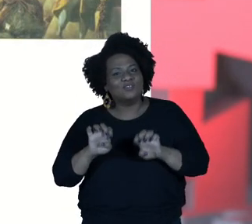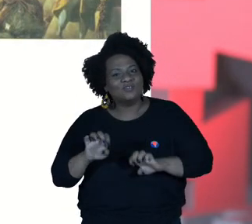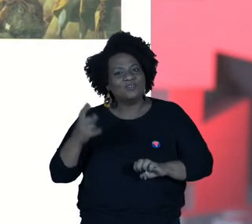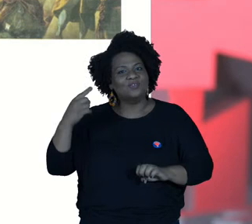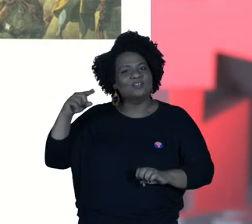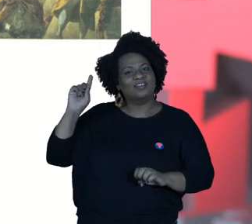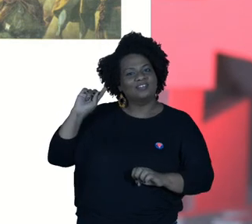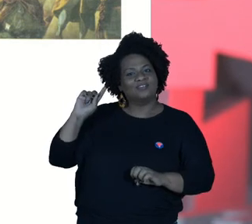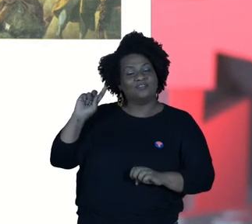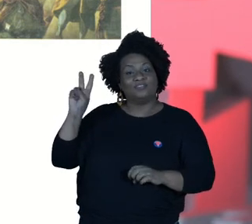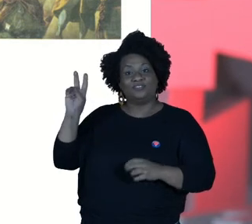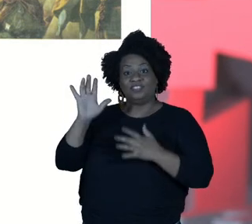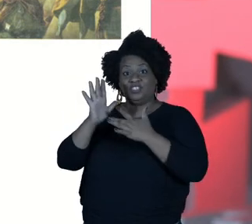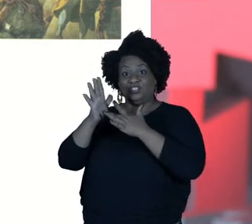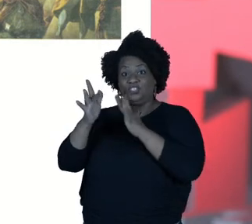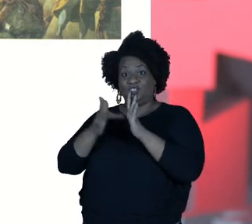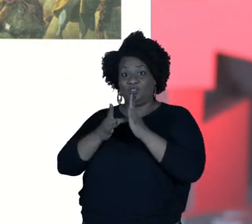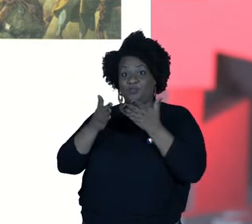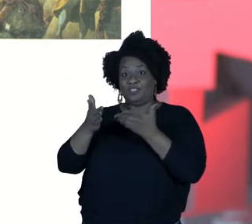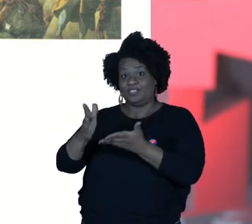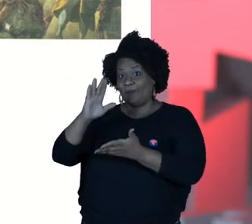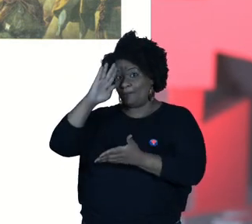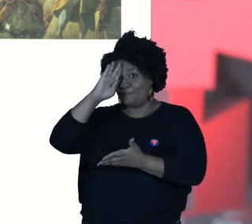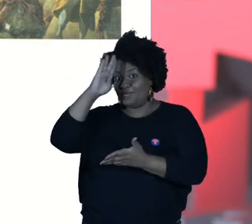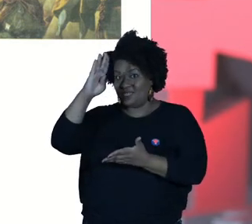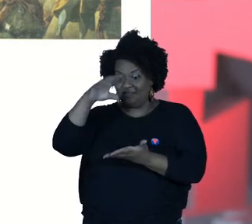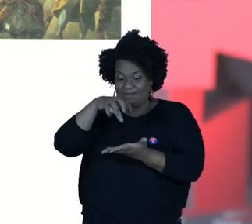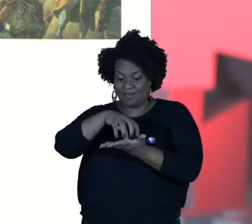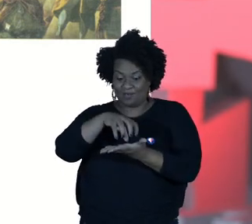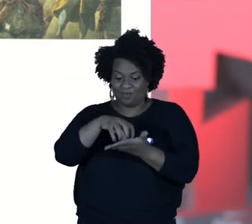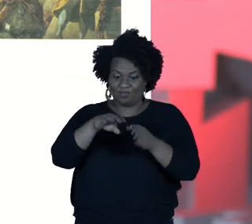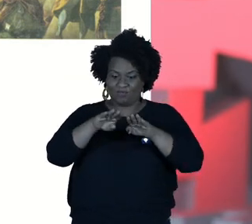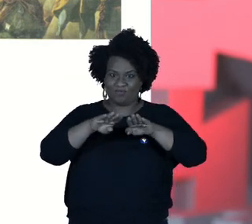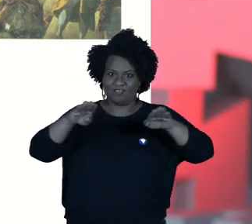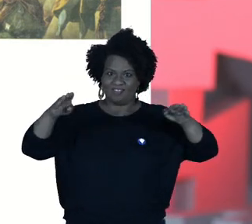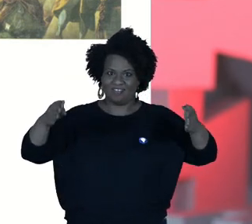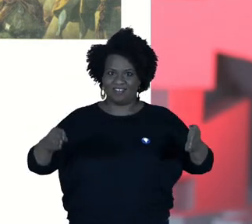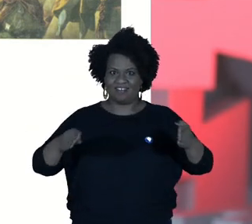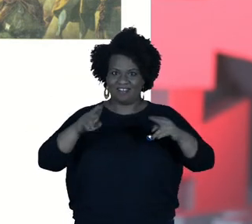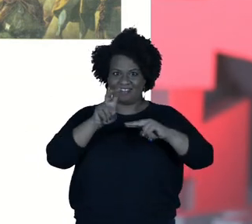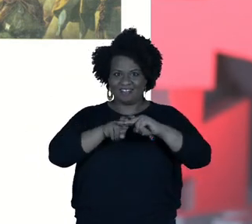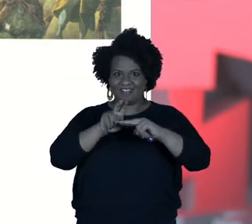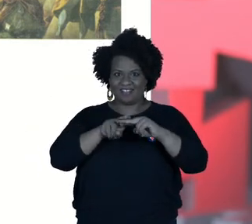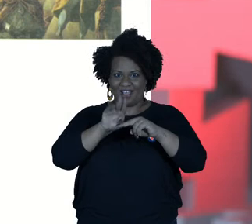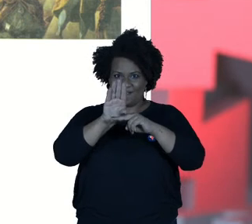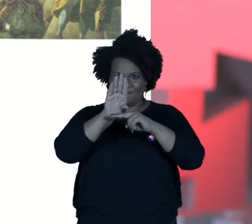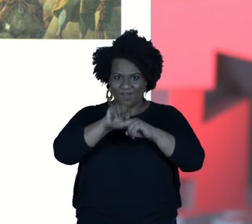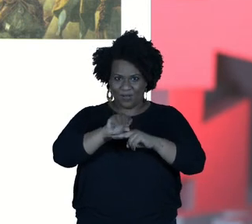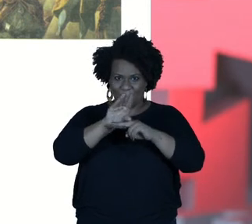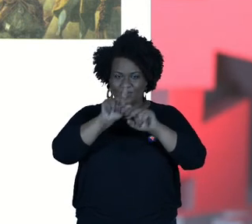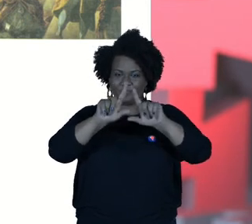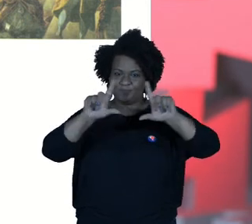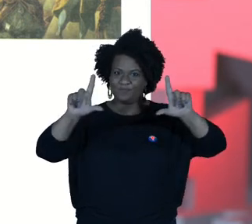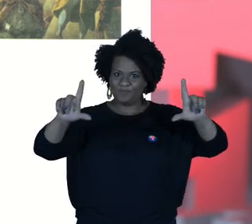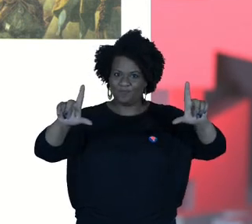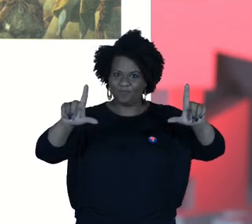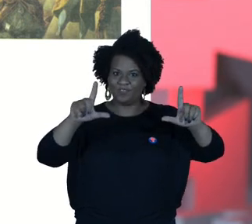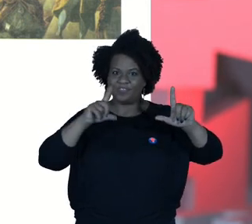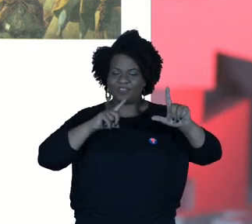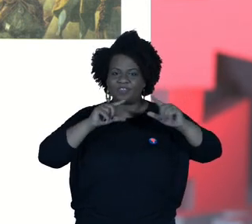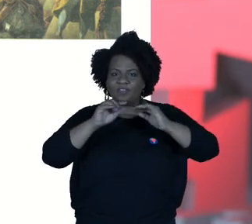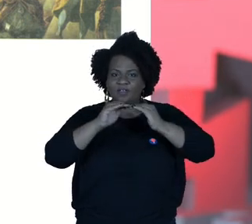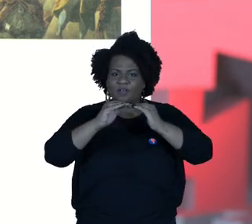tem Jesus como figura principal, no centro da composição. A gente tem as linhas de